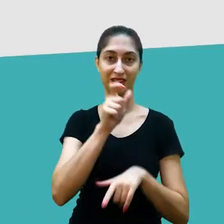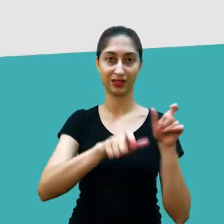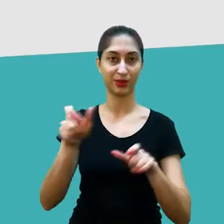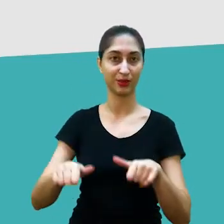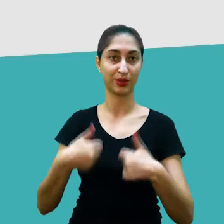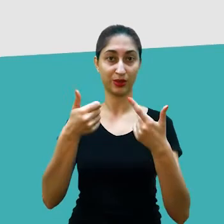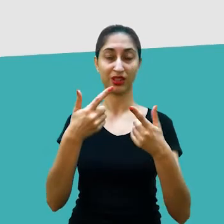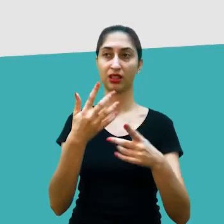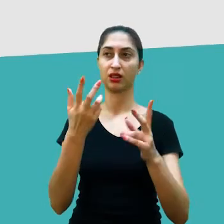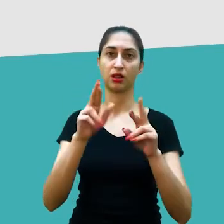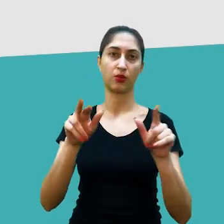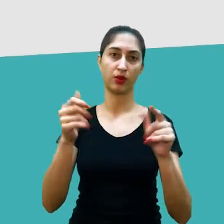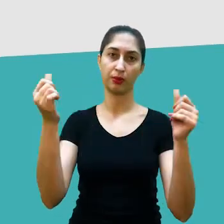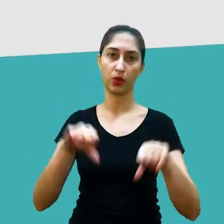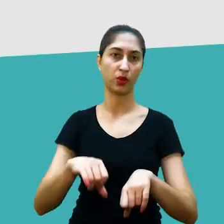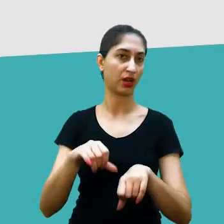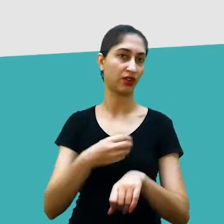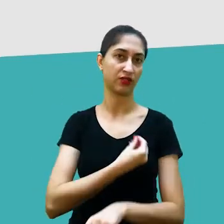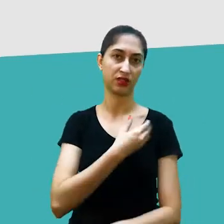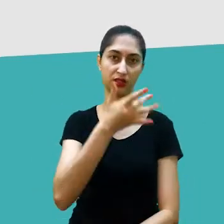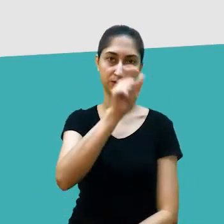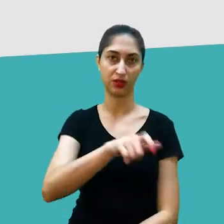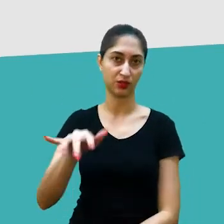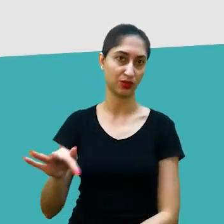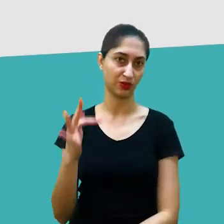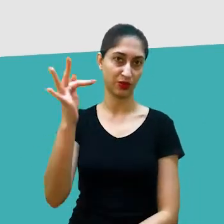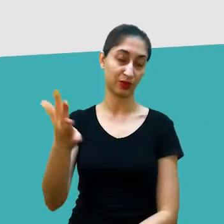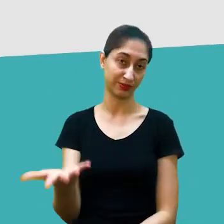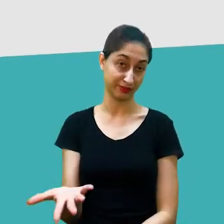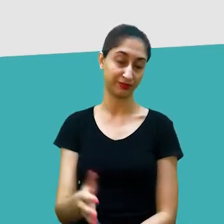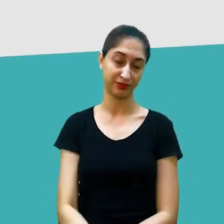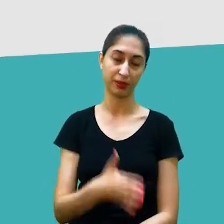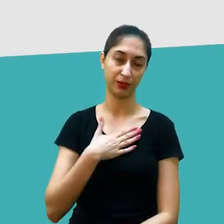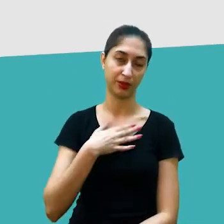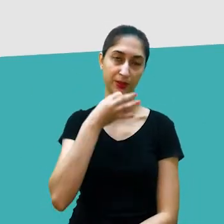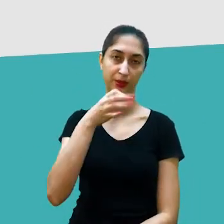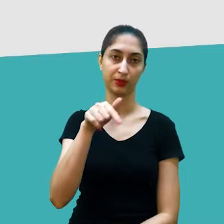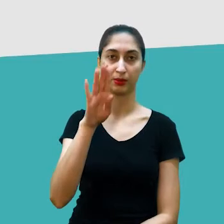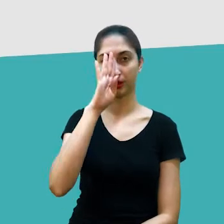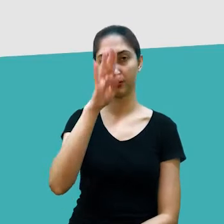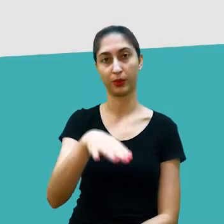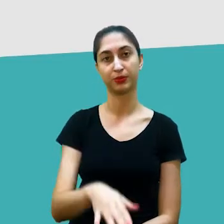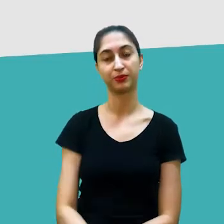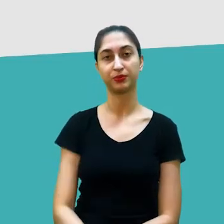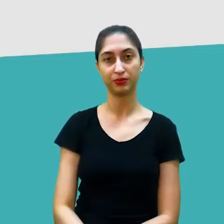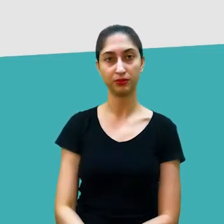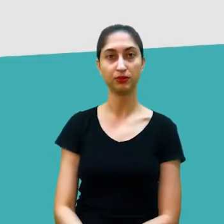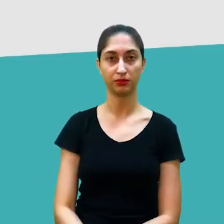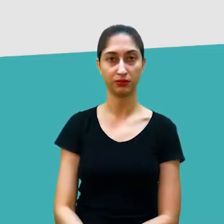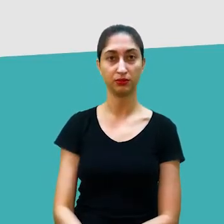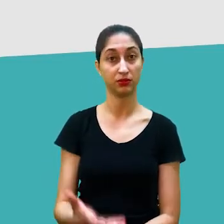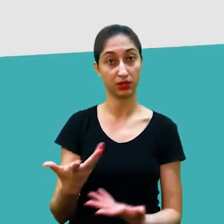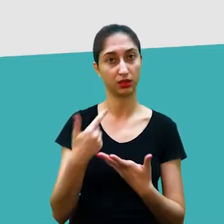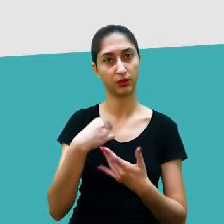dos que estão vindo. Então isso para mim é fundamental. Maravilhoso, Walter. Fica o